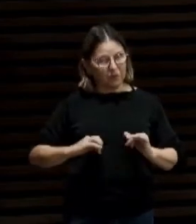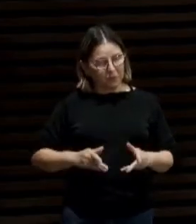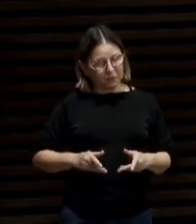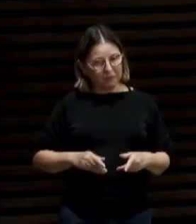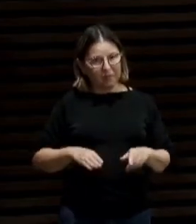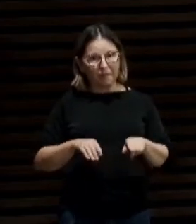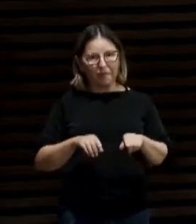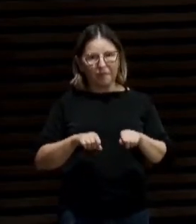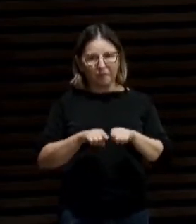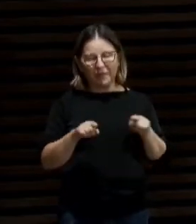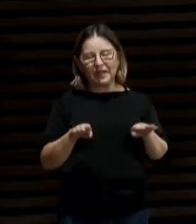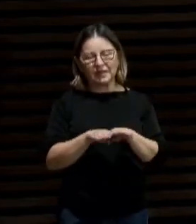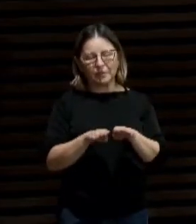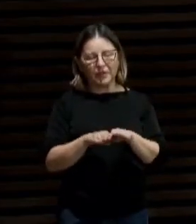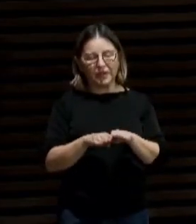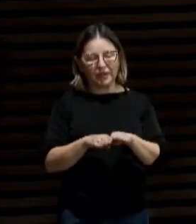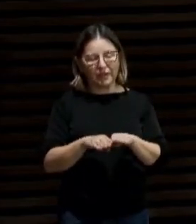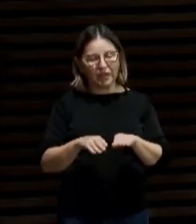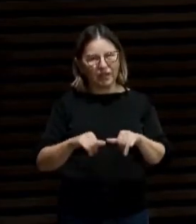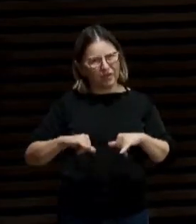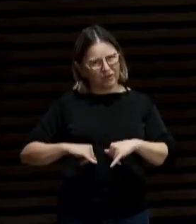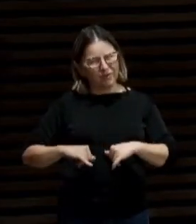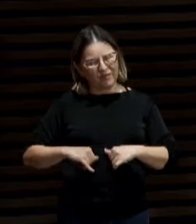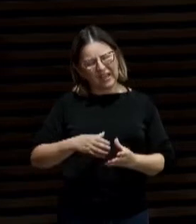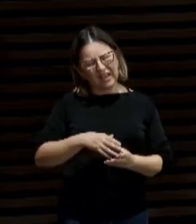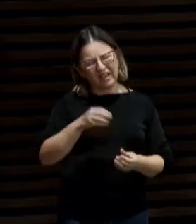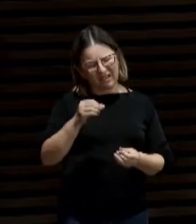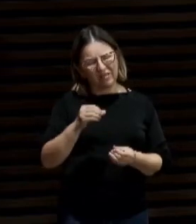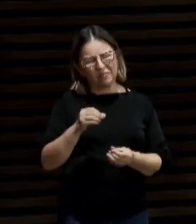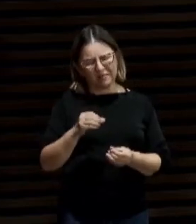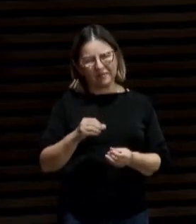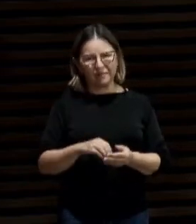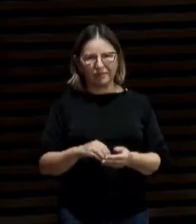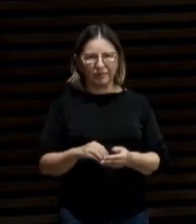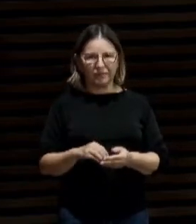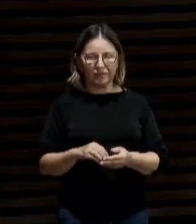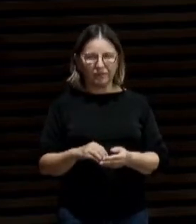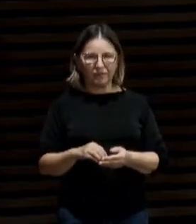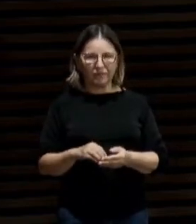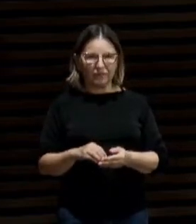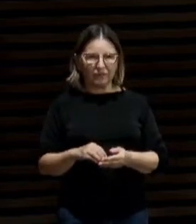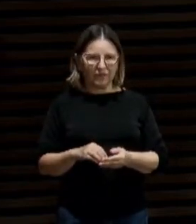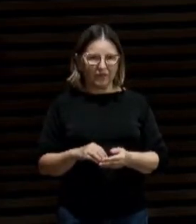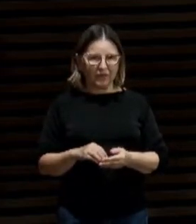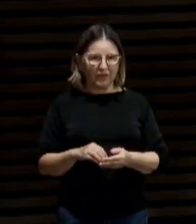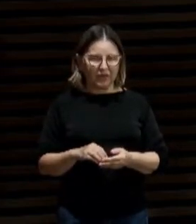meus amados. Muito, porque a alma também machuca. Ele foi injustiçado,